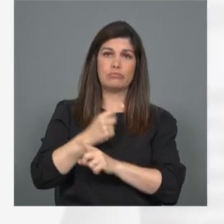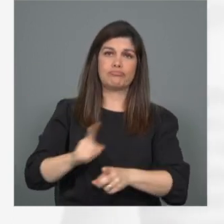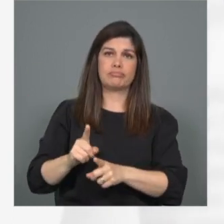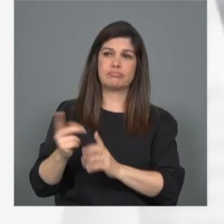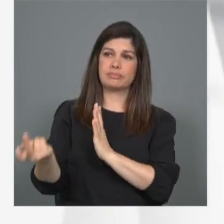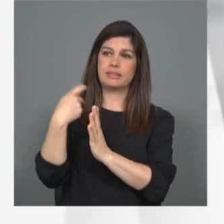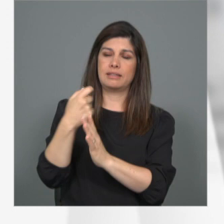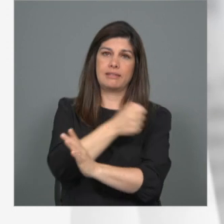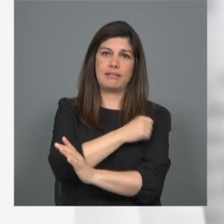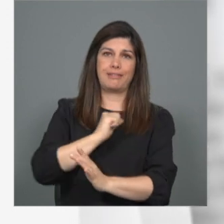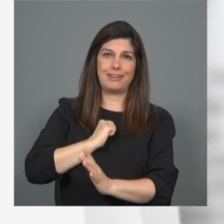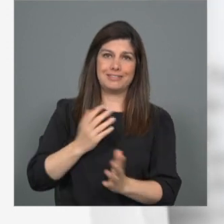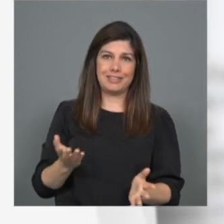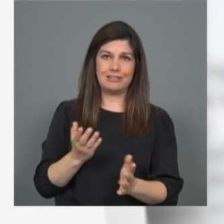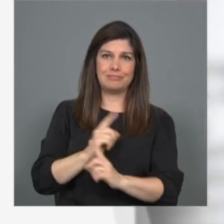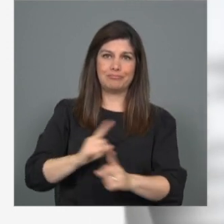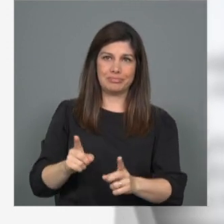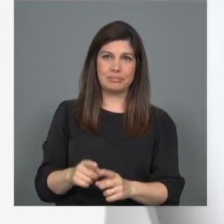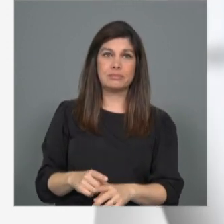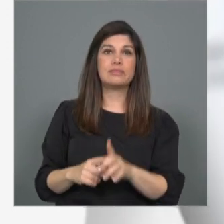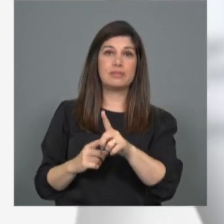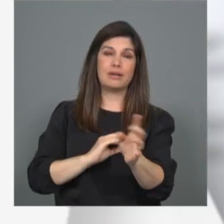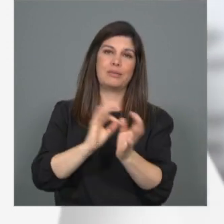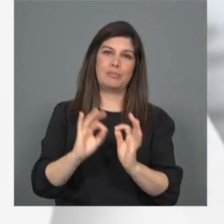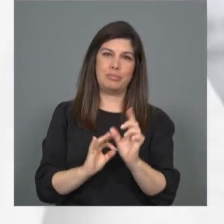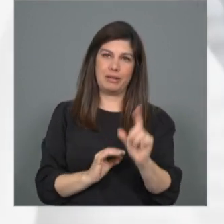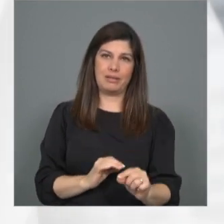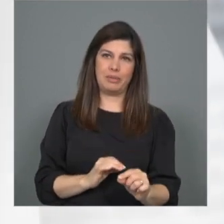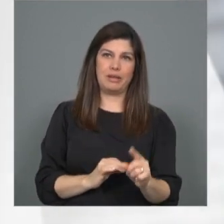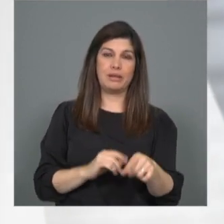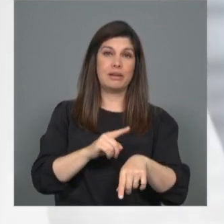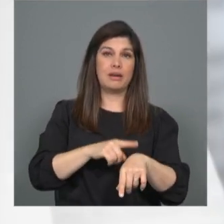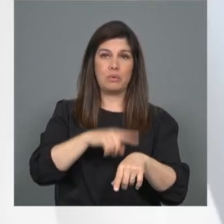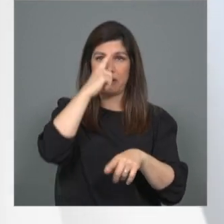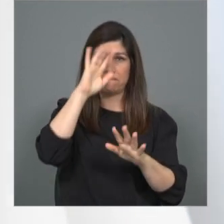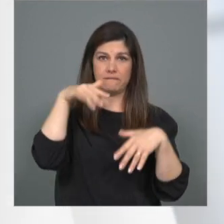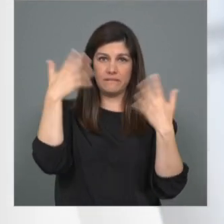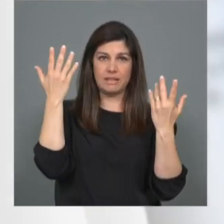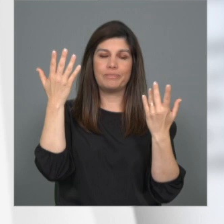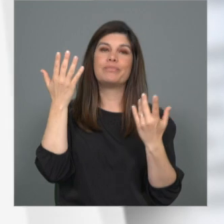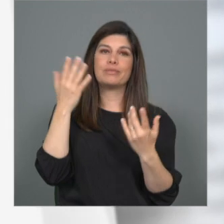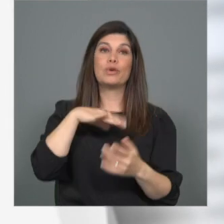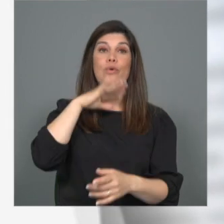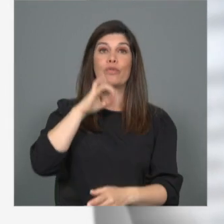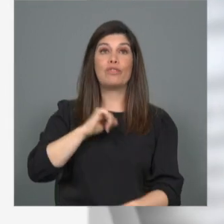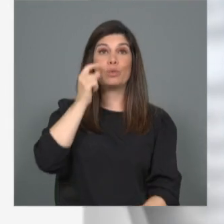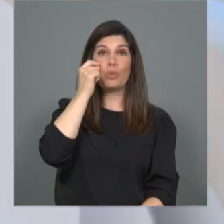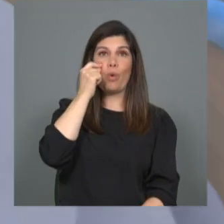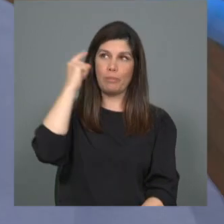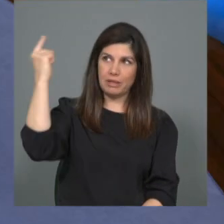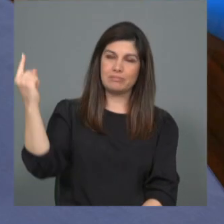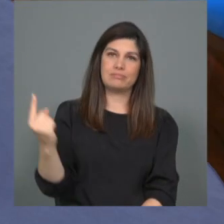Estai vós também preparados, porque na hora em que não pensais, virá o Filho do Homem.